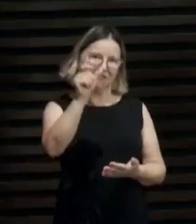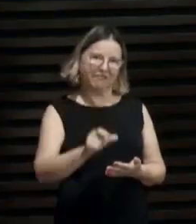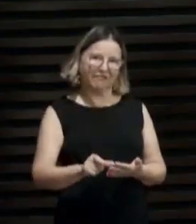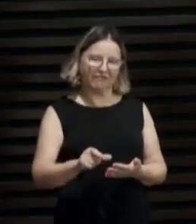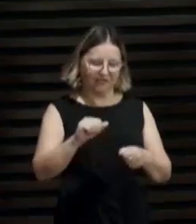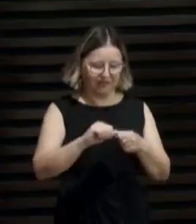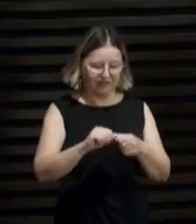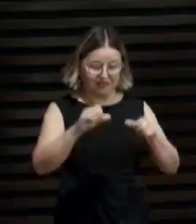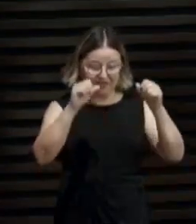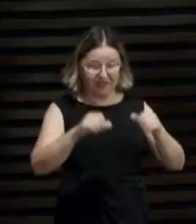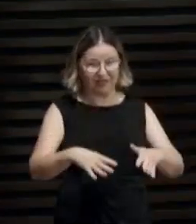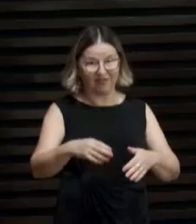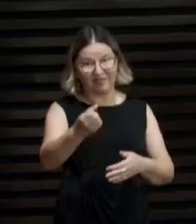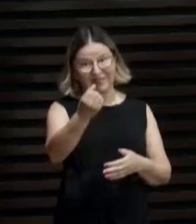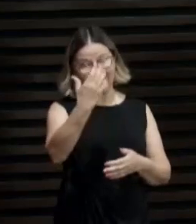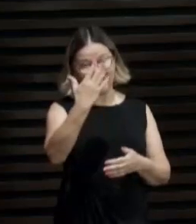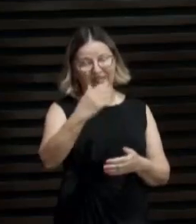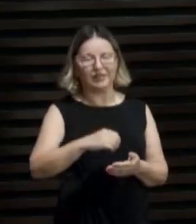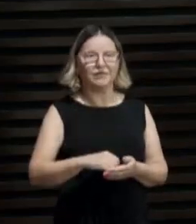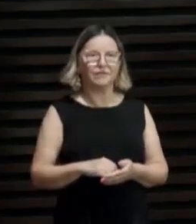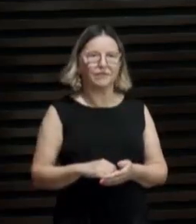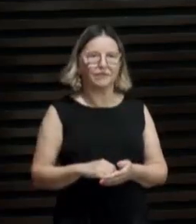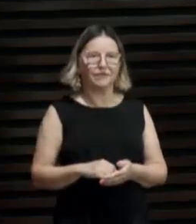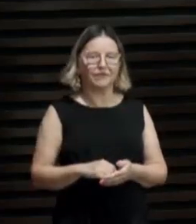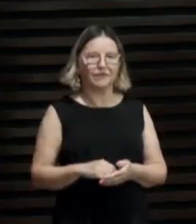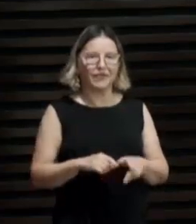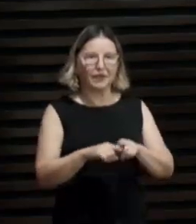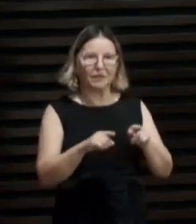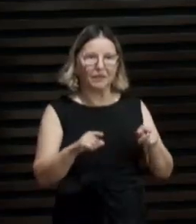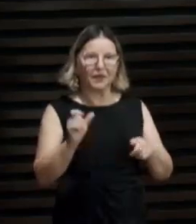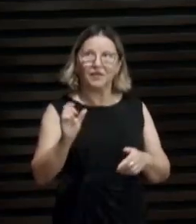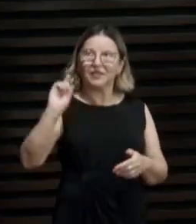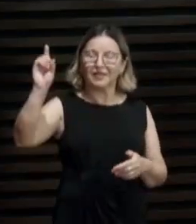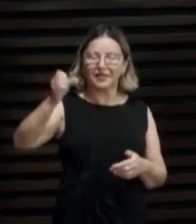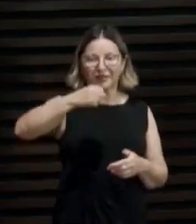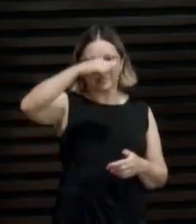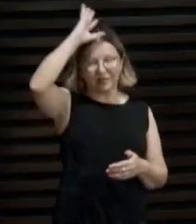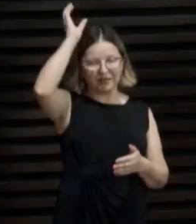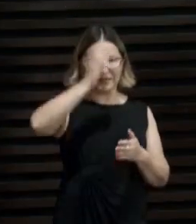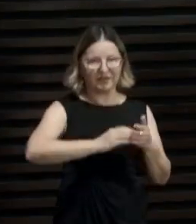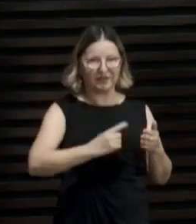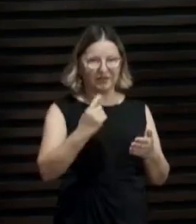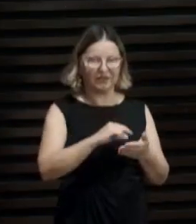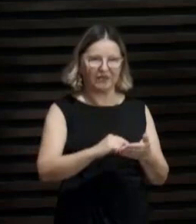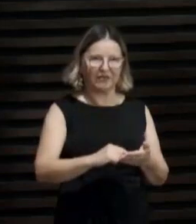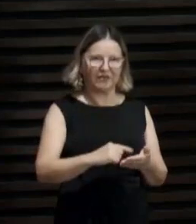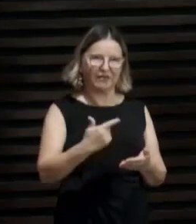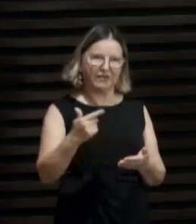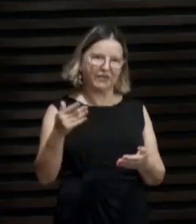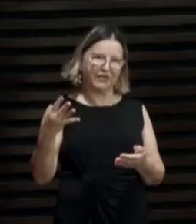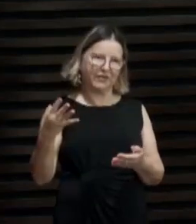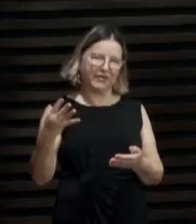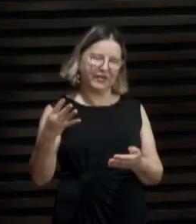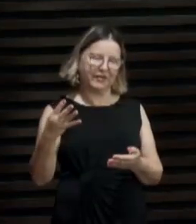se revela. E nós, olhando para a palavra de Deus, lá no texto de Romanos 1:24, esse texto eu não